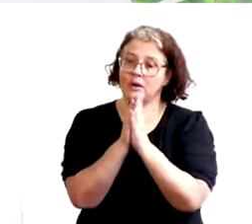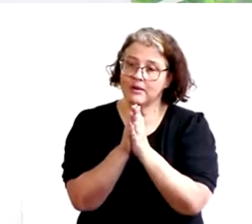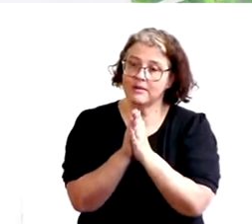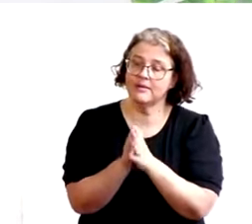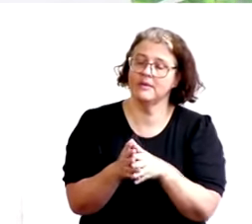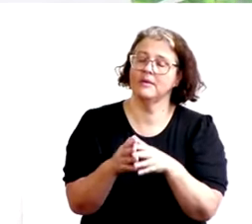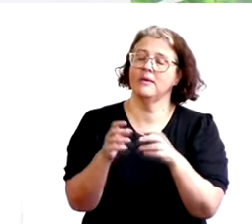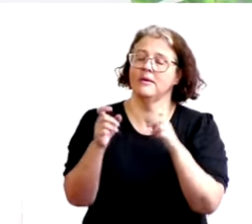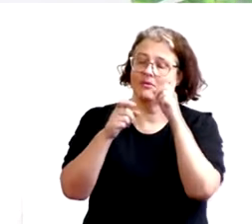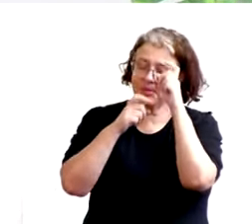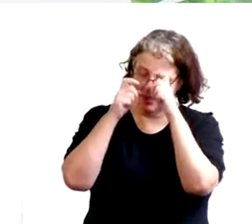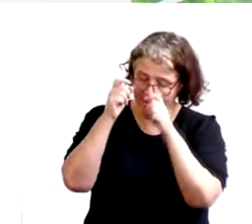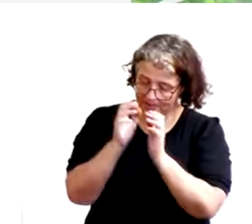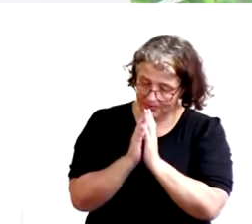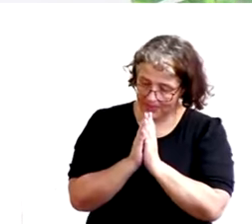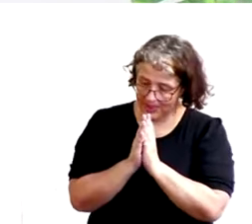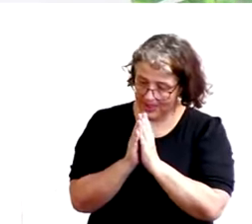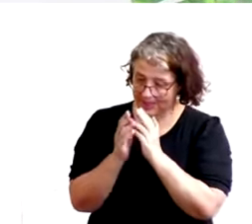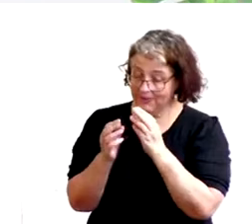meditação